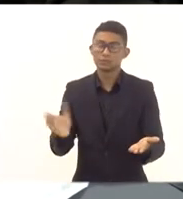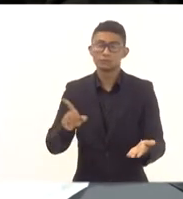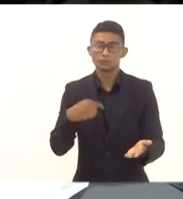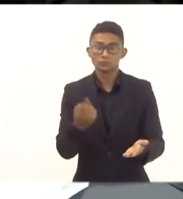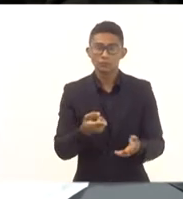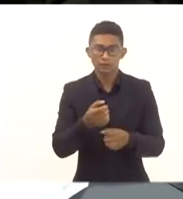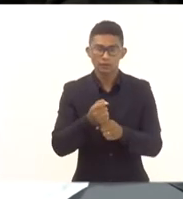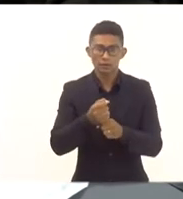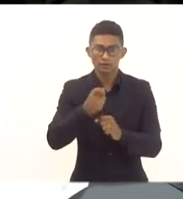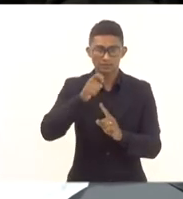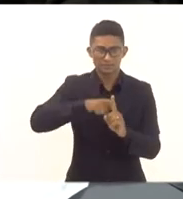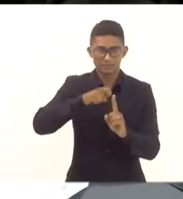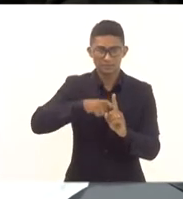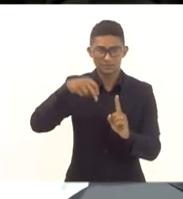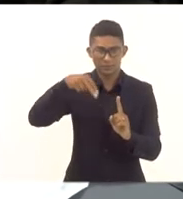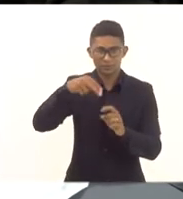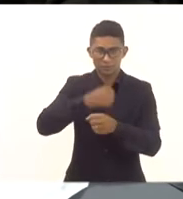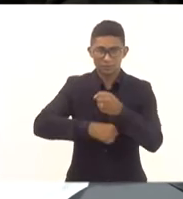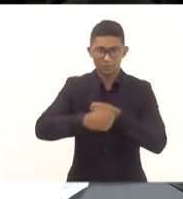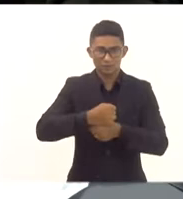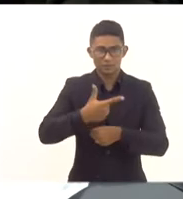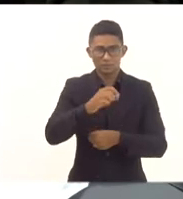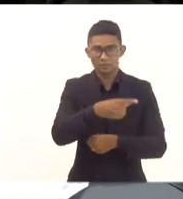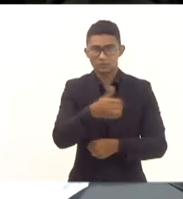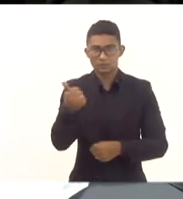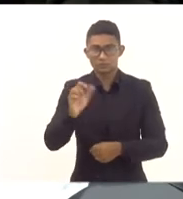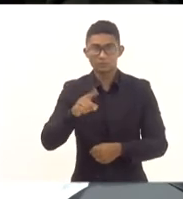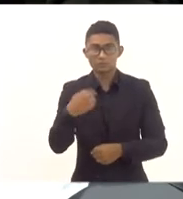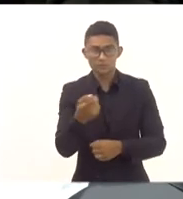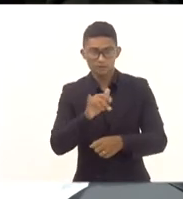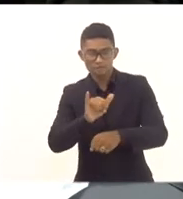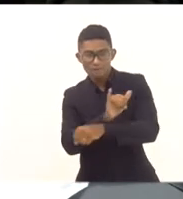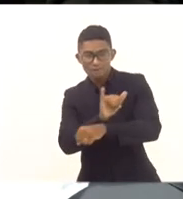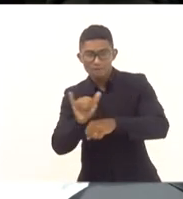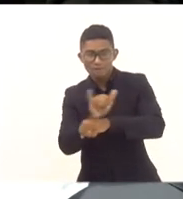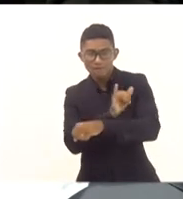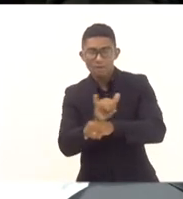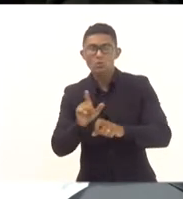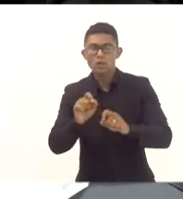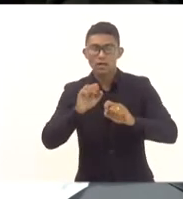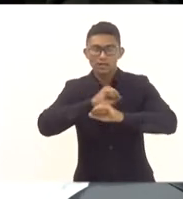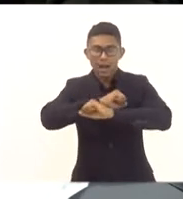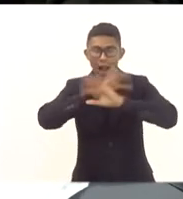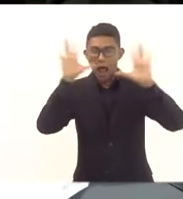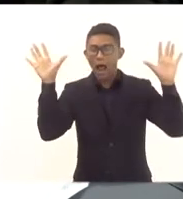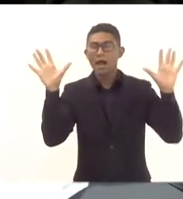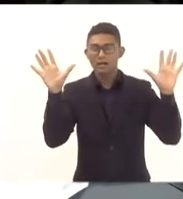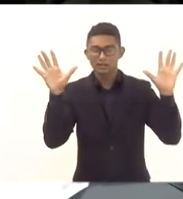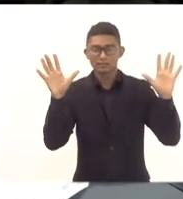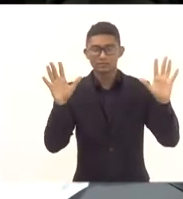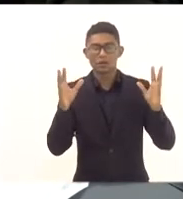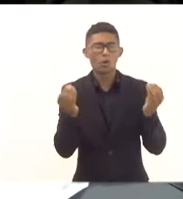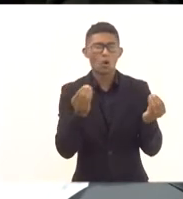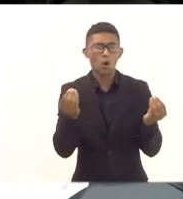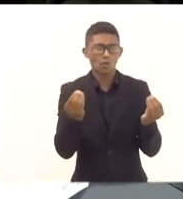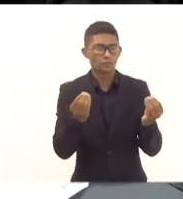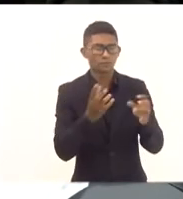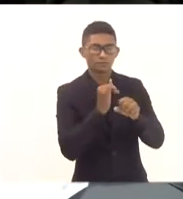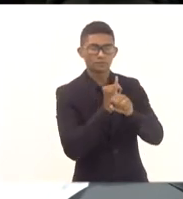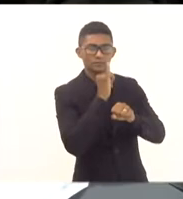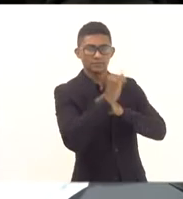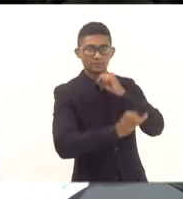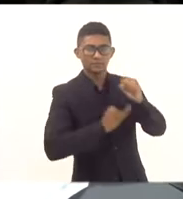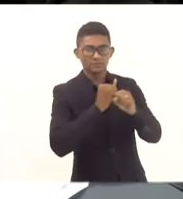dois novembro de 2021 a ferramenta de Transparência é que tá no site onde